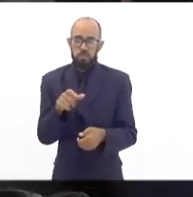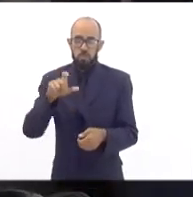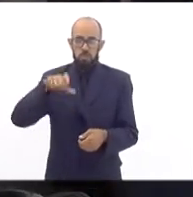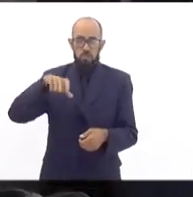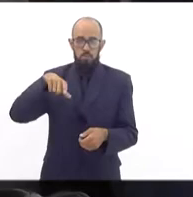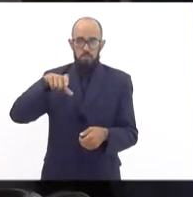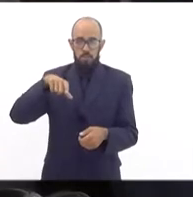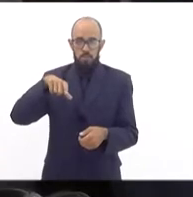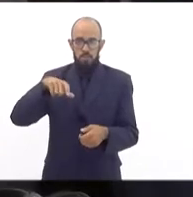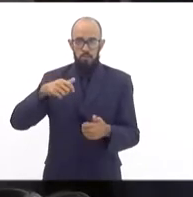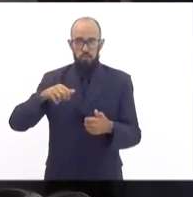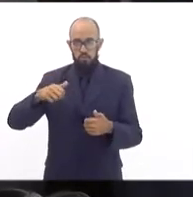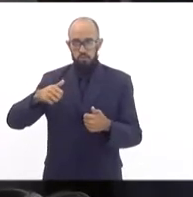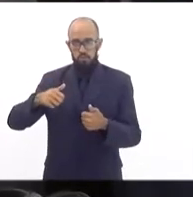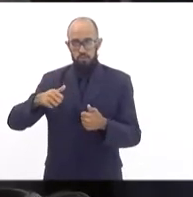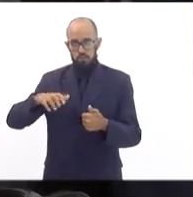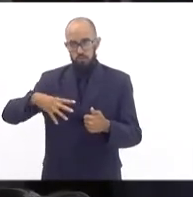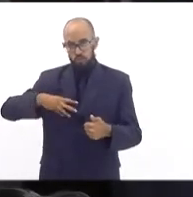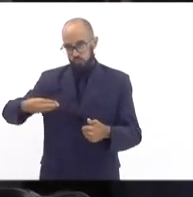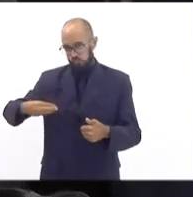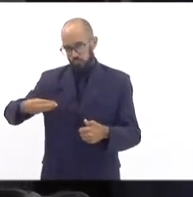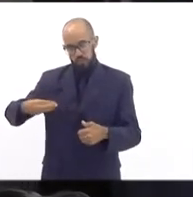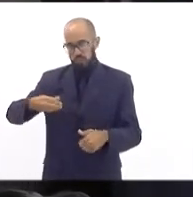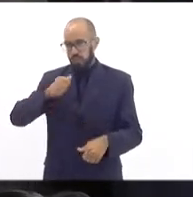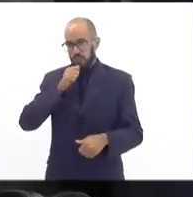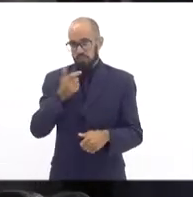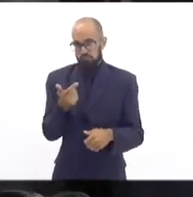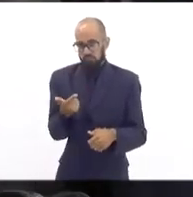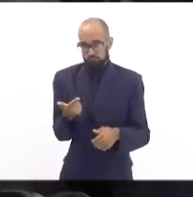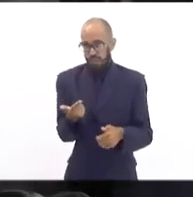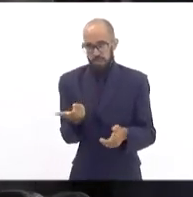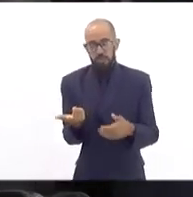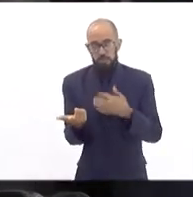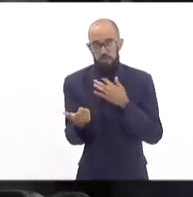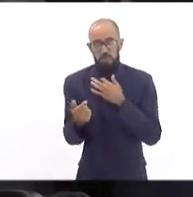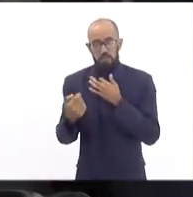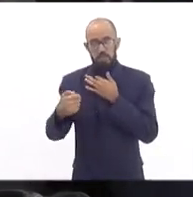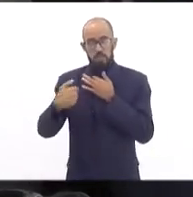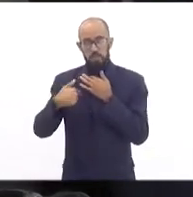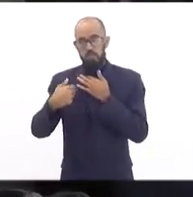passagem das crianças da escola. Uhum. Então, eu tenho que estar suprindo isso.